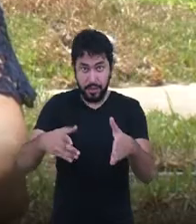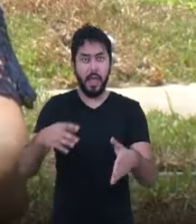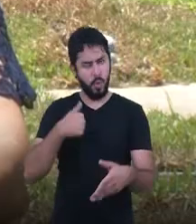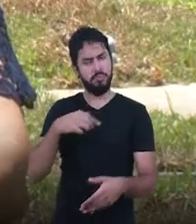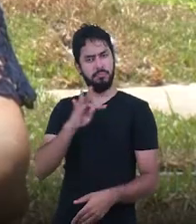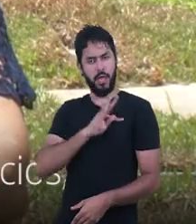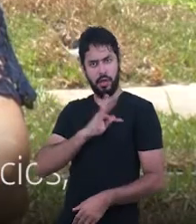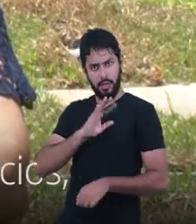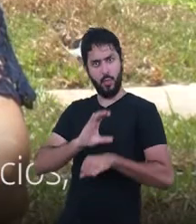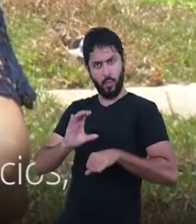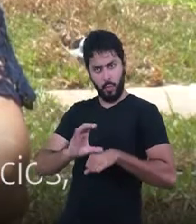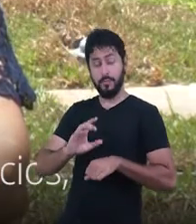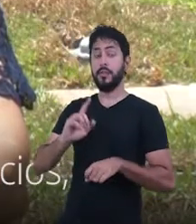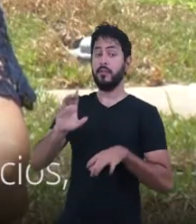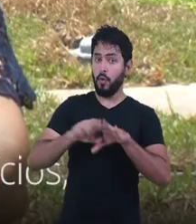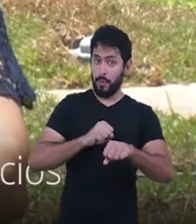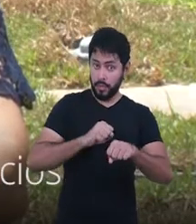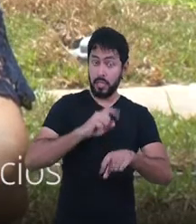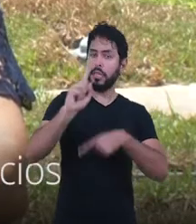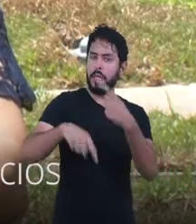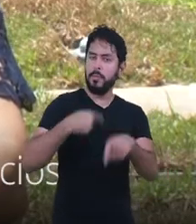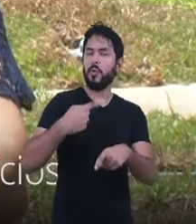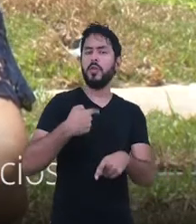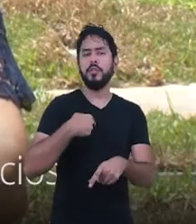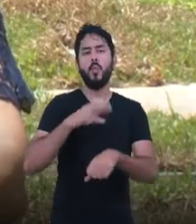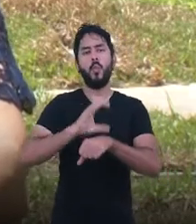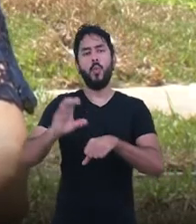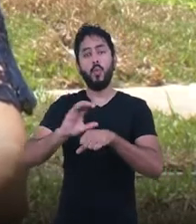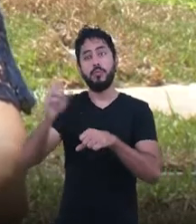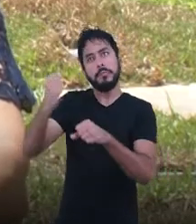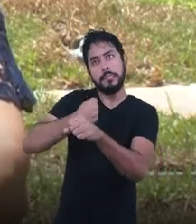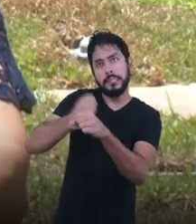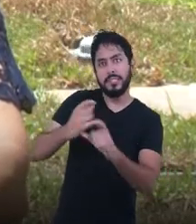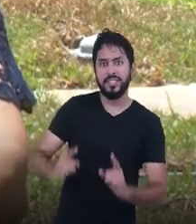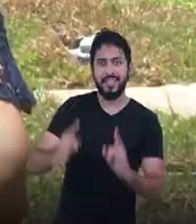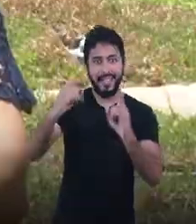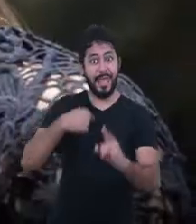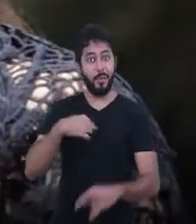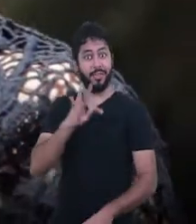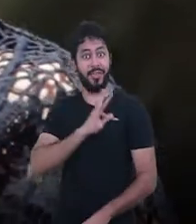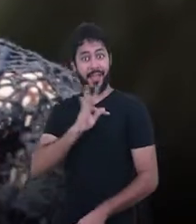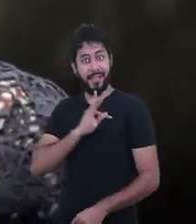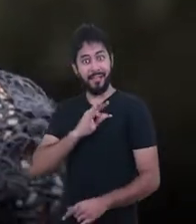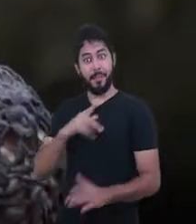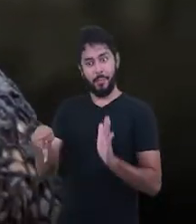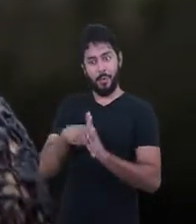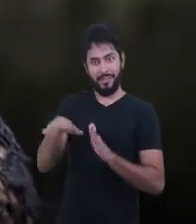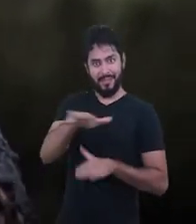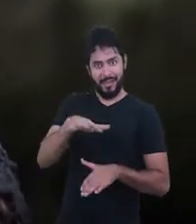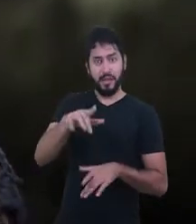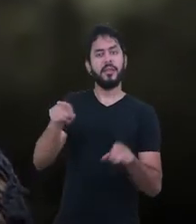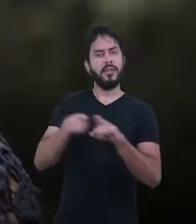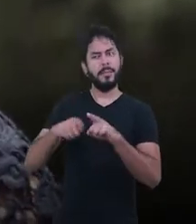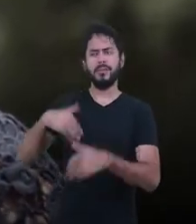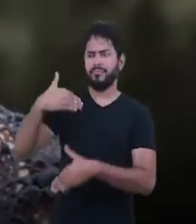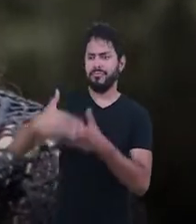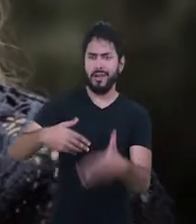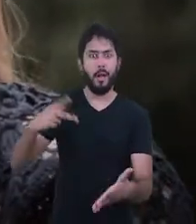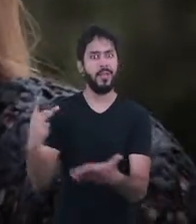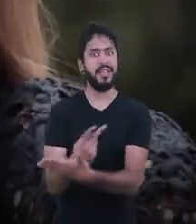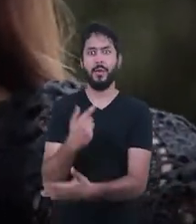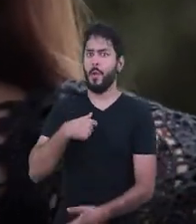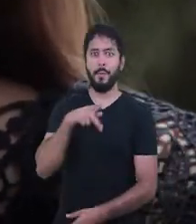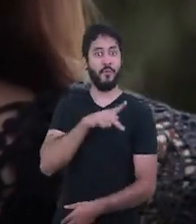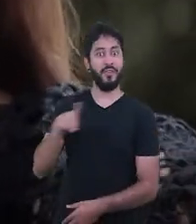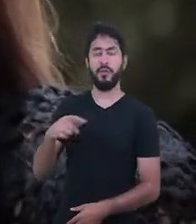como técnica e de repente eu me vi trabalhando em obra de edifícios como técnica de edificações. E também de repente eu me vi professora.